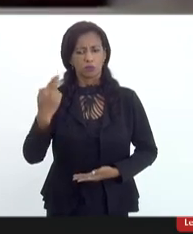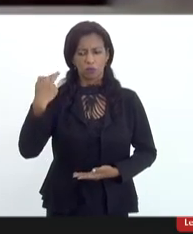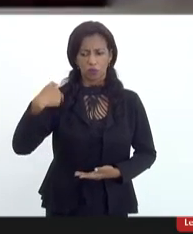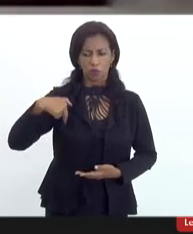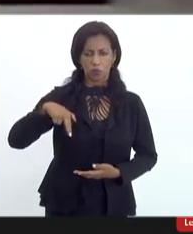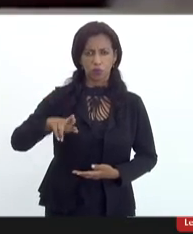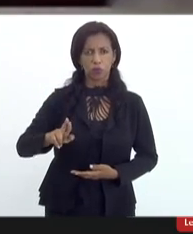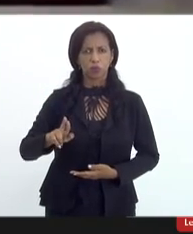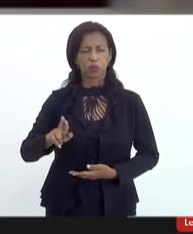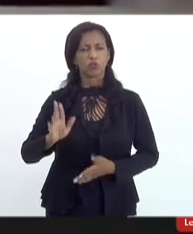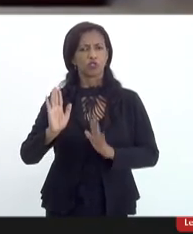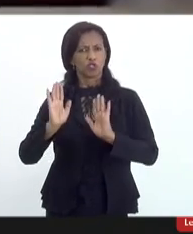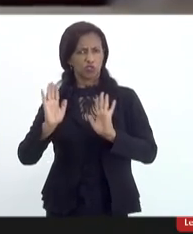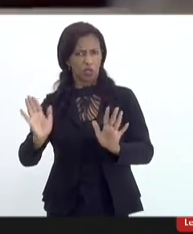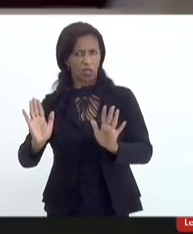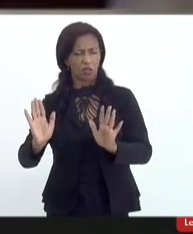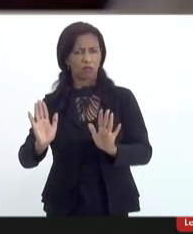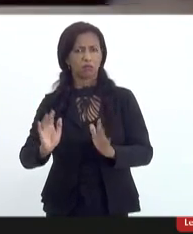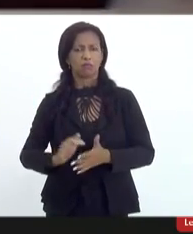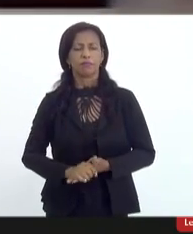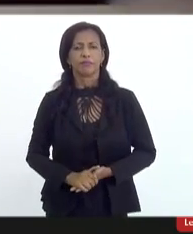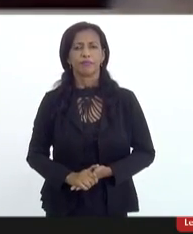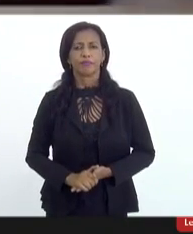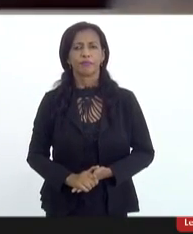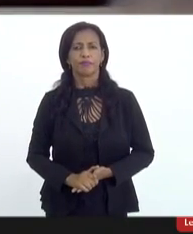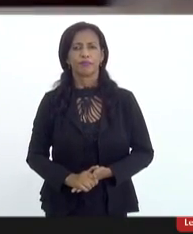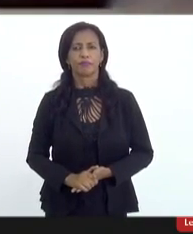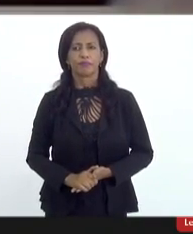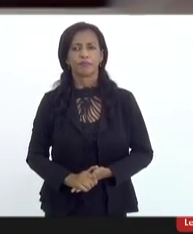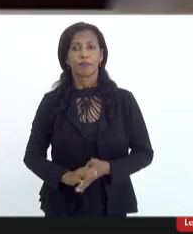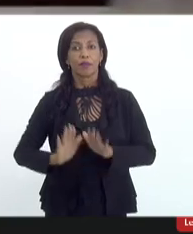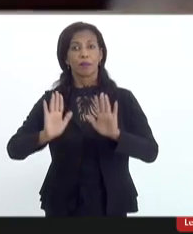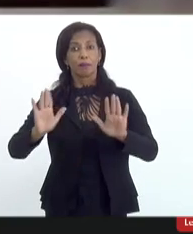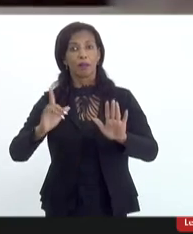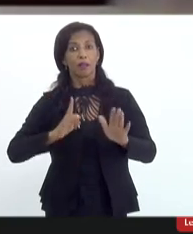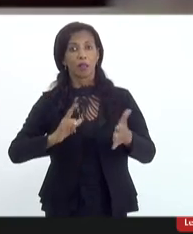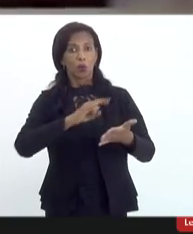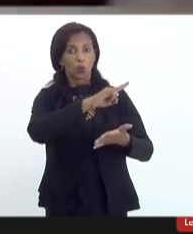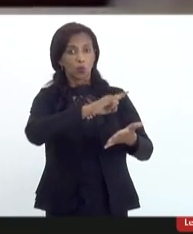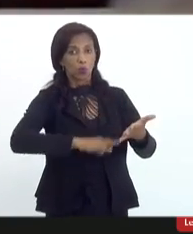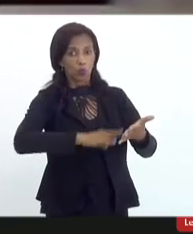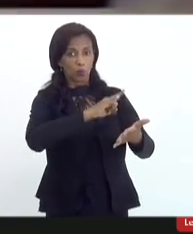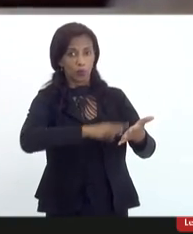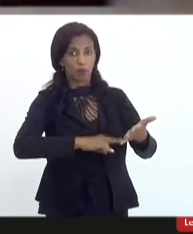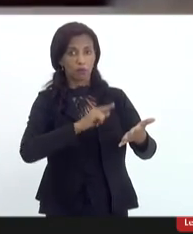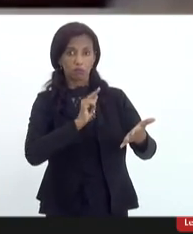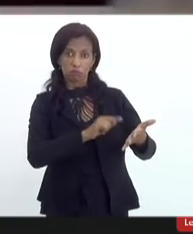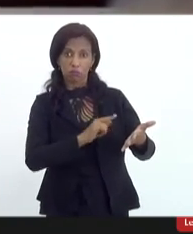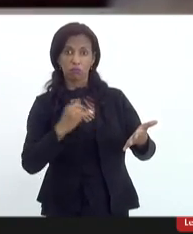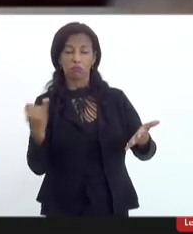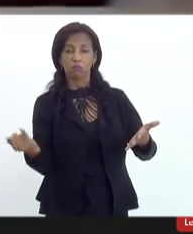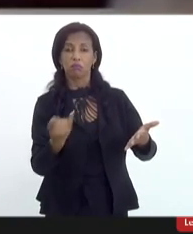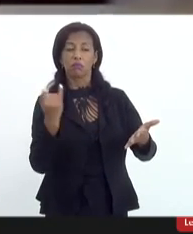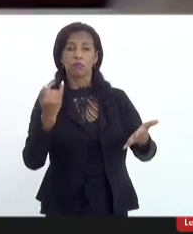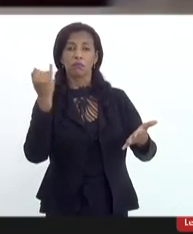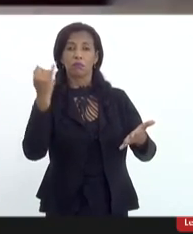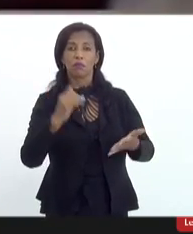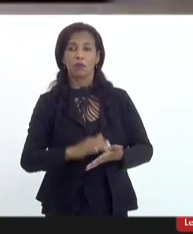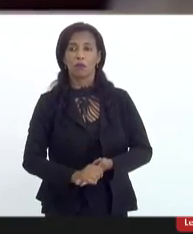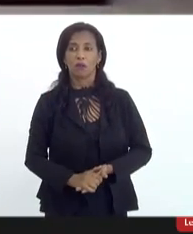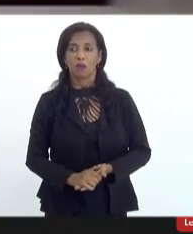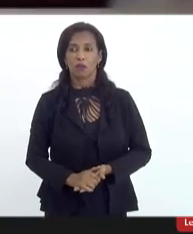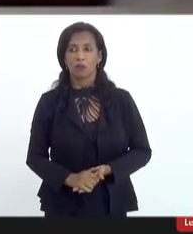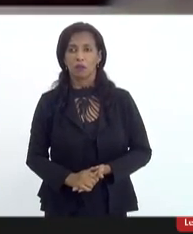religiosas, os seus credos. Mas há um documento iconográfico muito importante, o